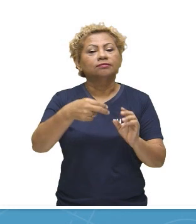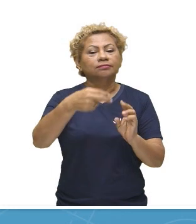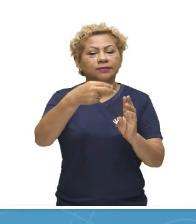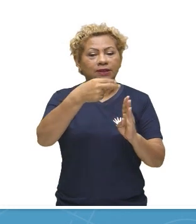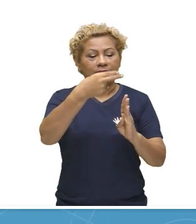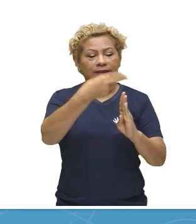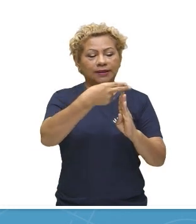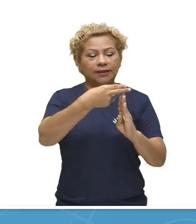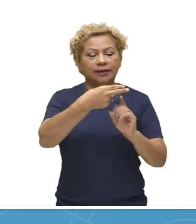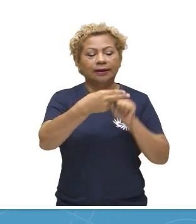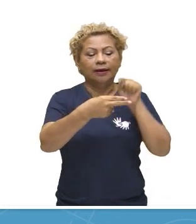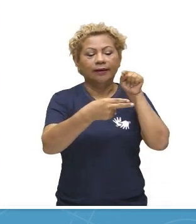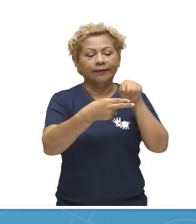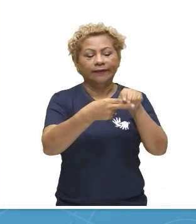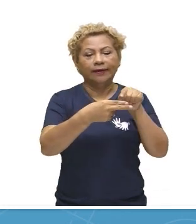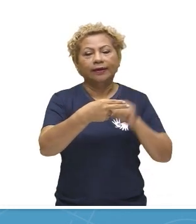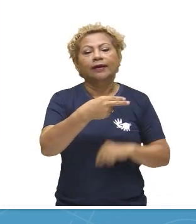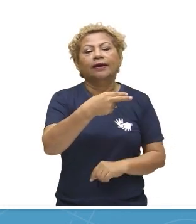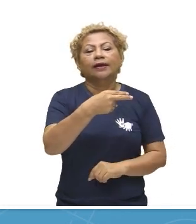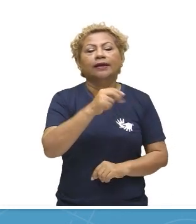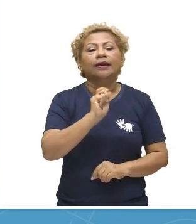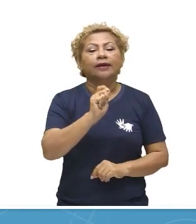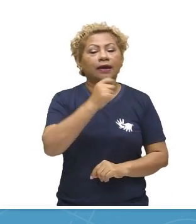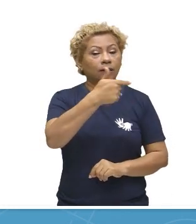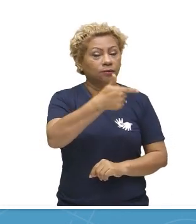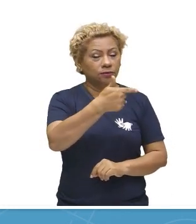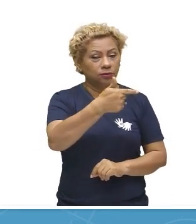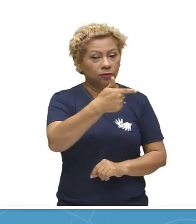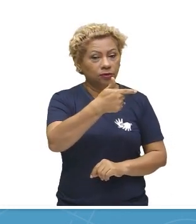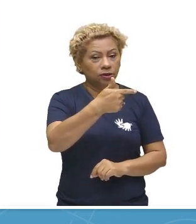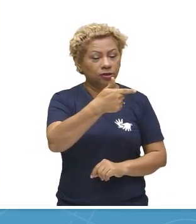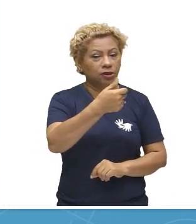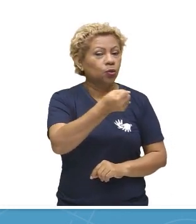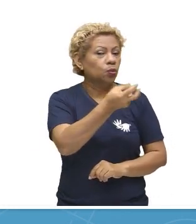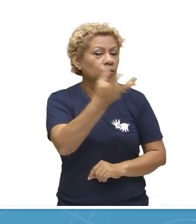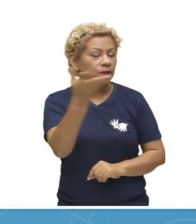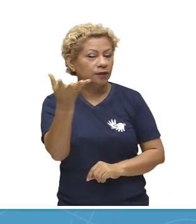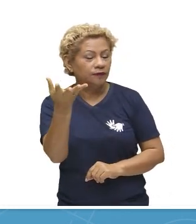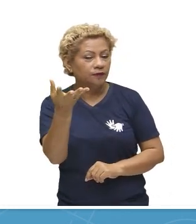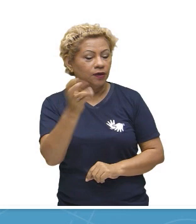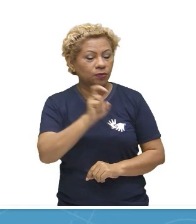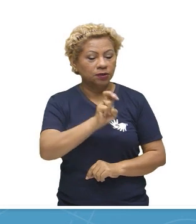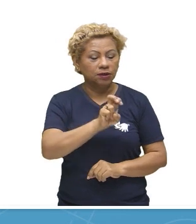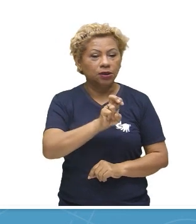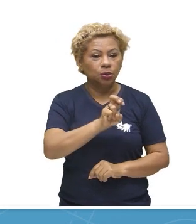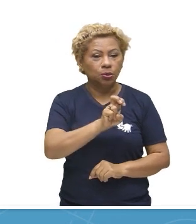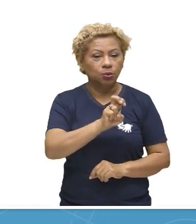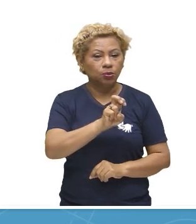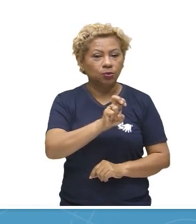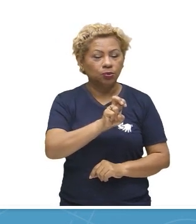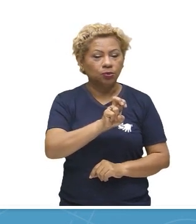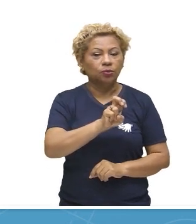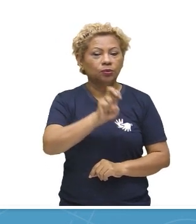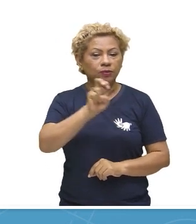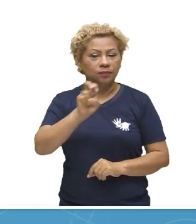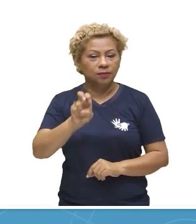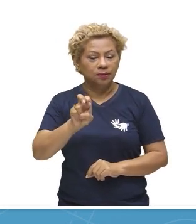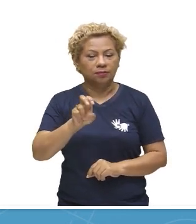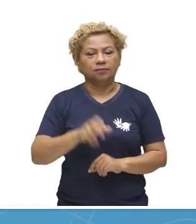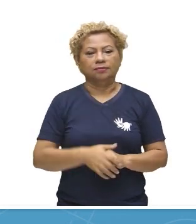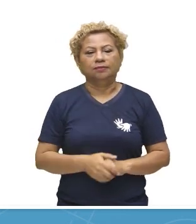sendo multiplicado aí 2 vezes. Que é o mesmo que 25, né? Então, 5 ao quadrado é igual a 25. Essa é a